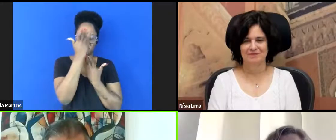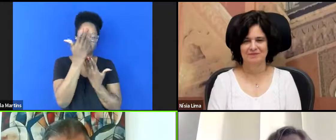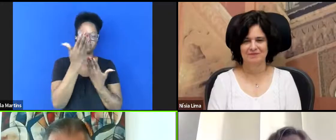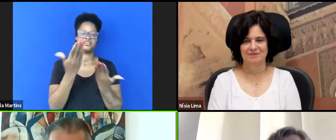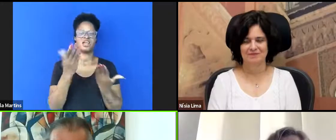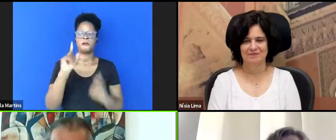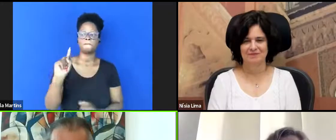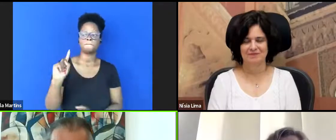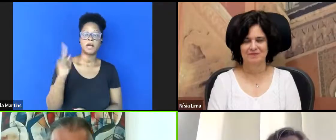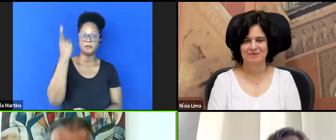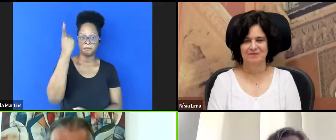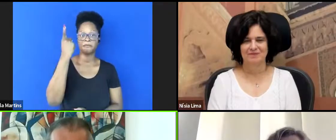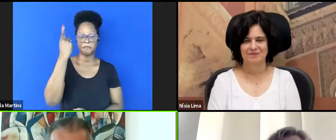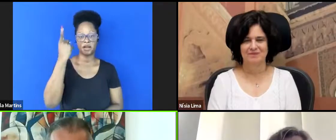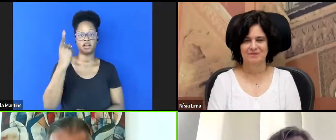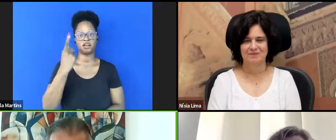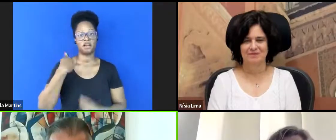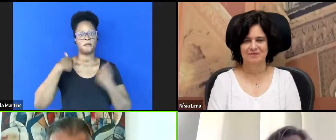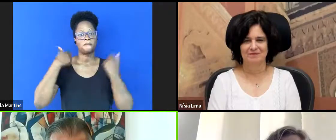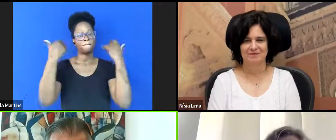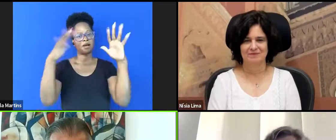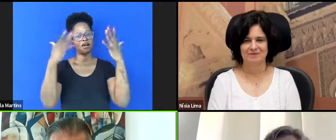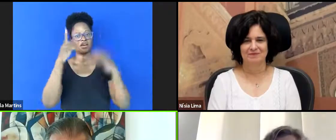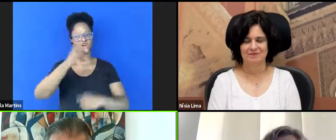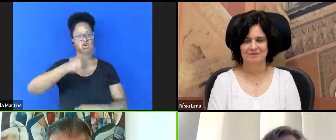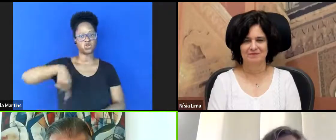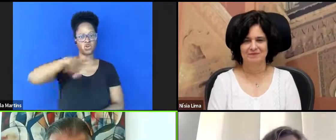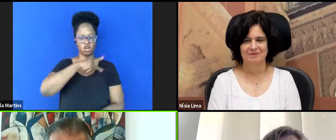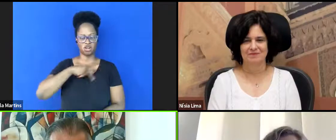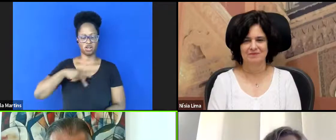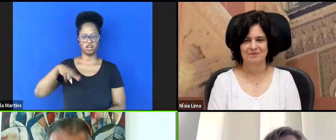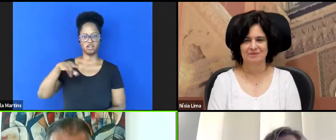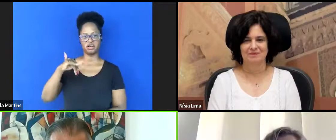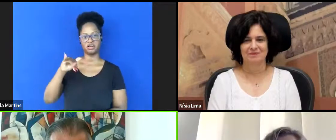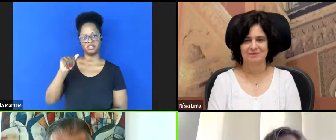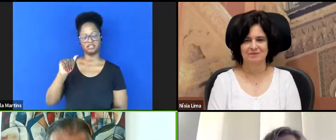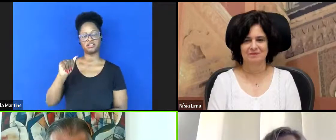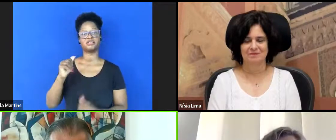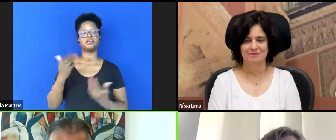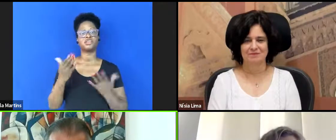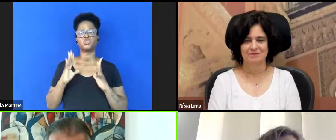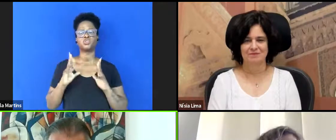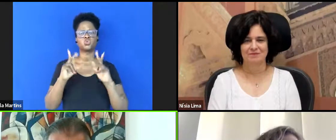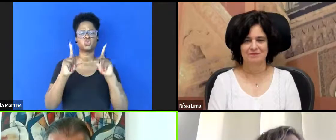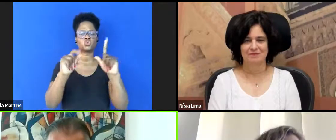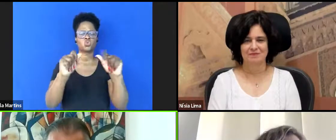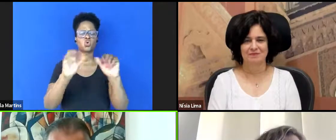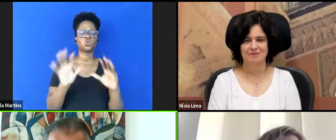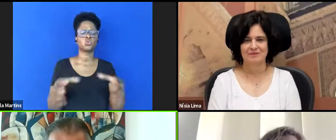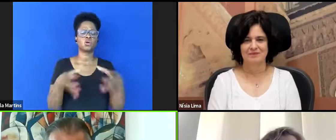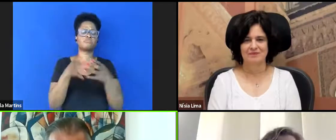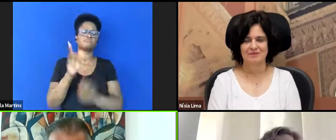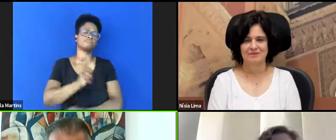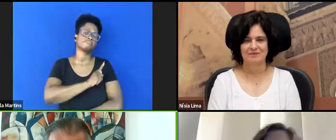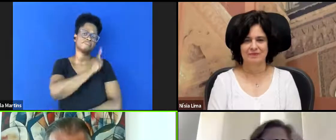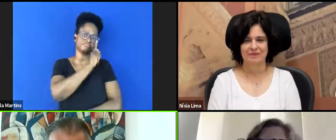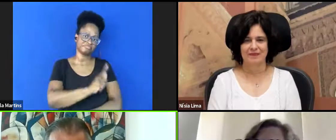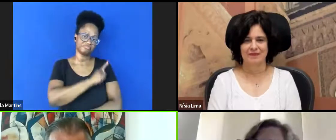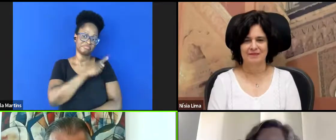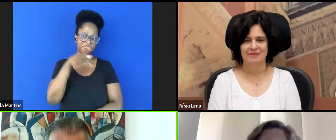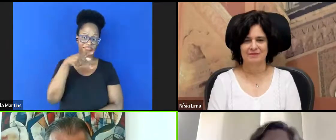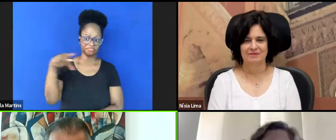primeiro lugar, parabenizar a nossa presidente Nise e toda a sua equipe gestora e os